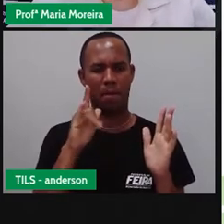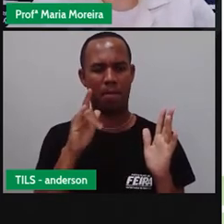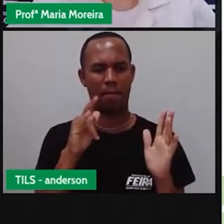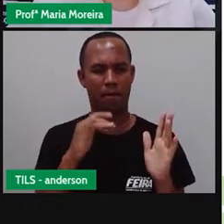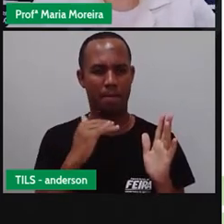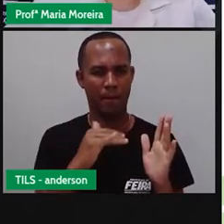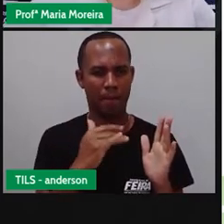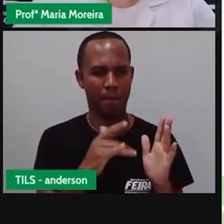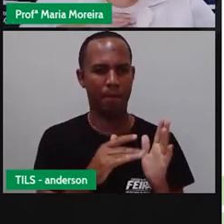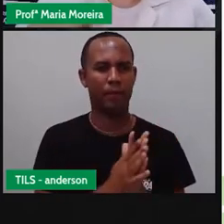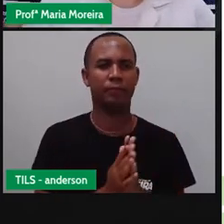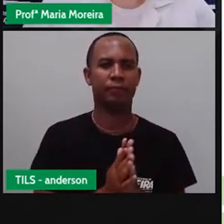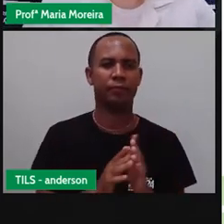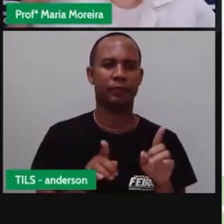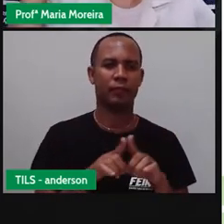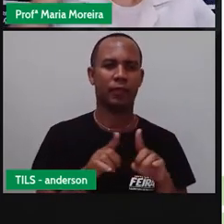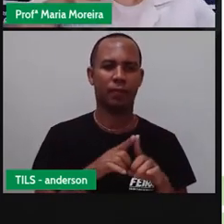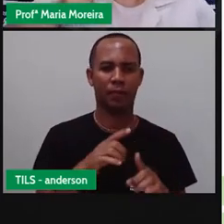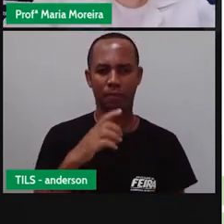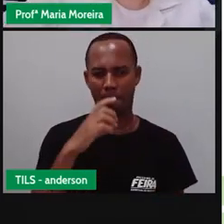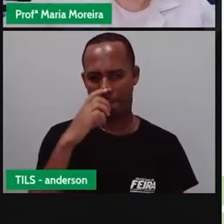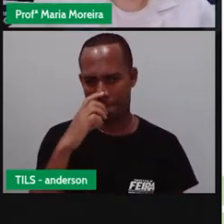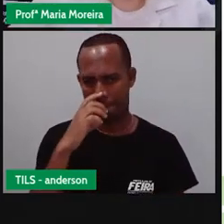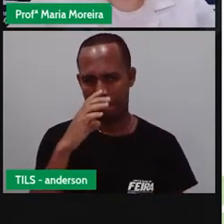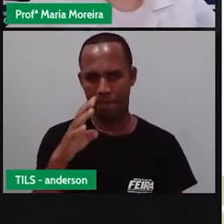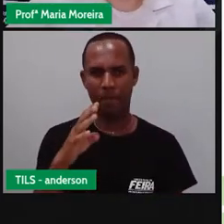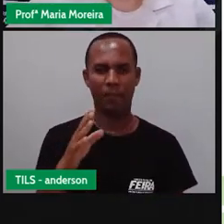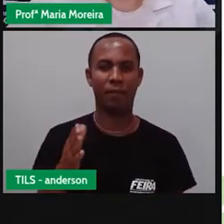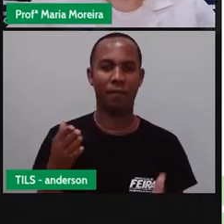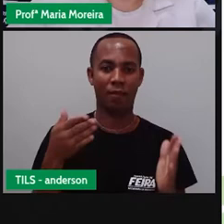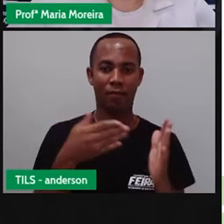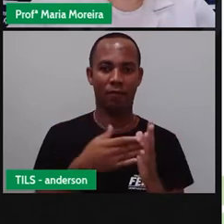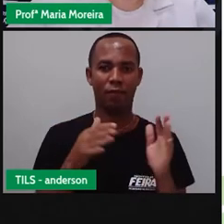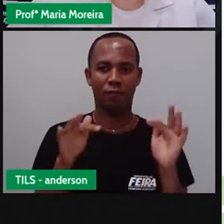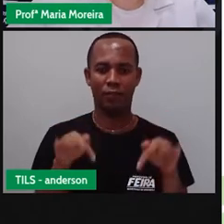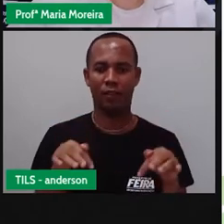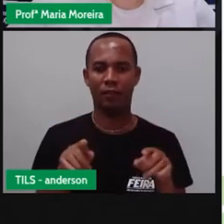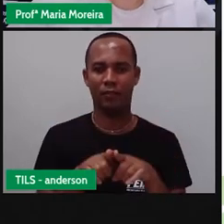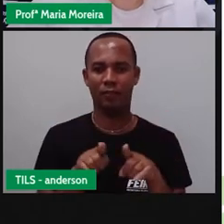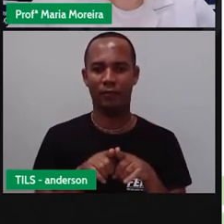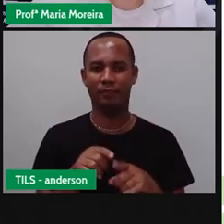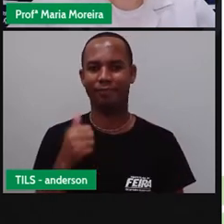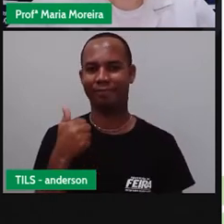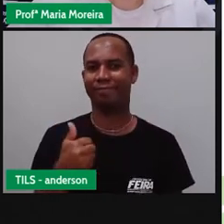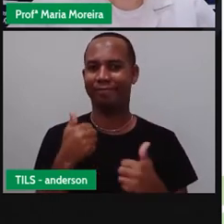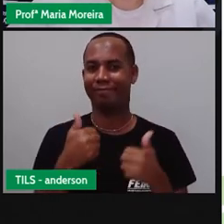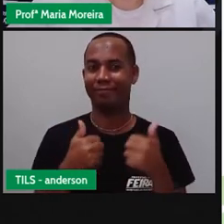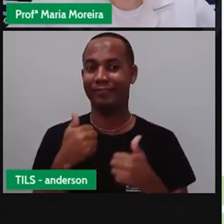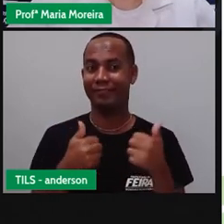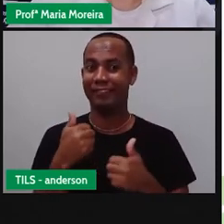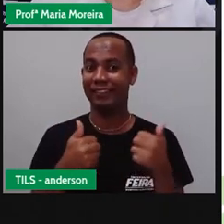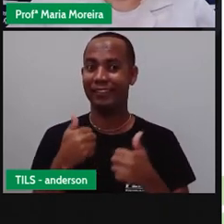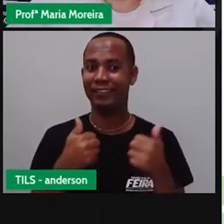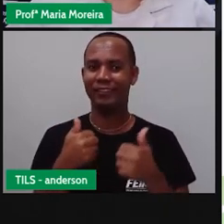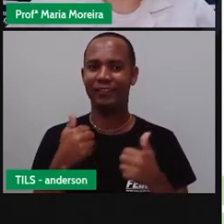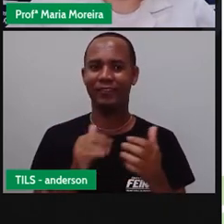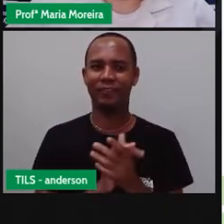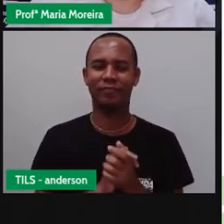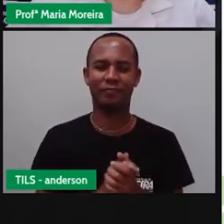BOPE para gente vai assistir aula até o final bota o comentário deixa o like porque a gente merece não merece Anderson